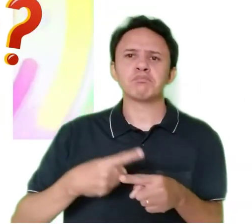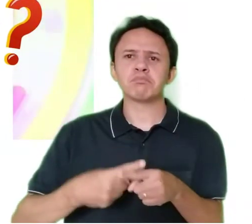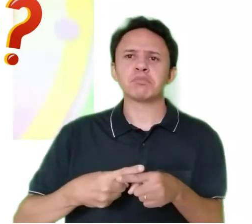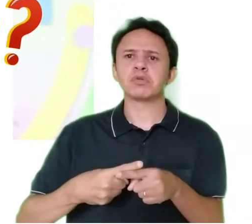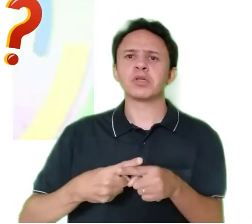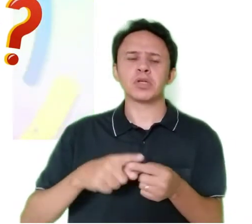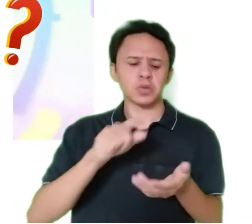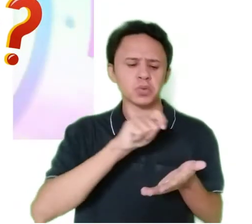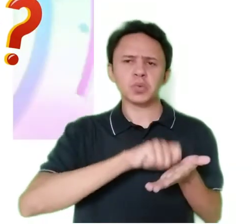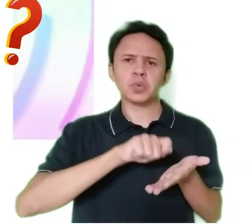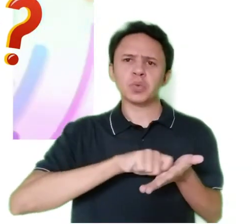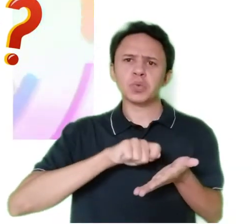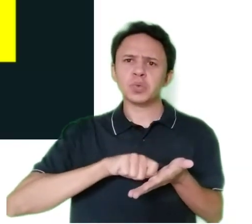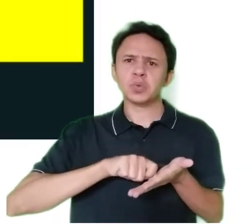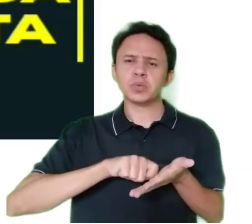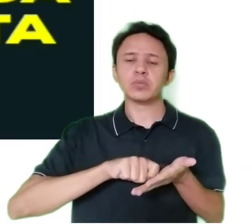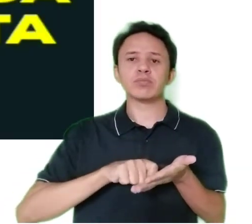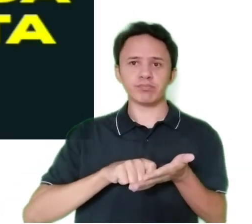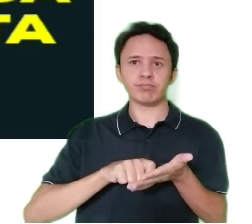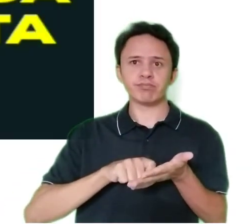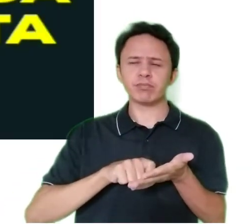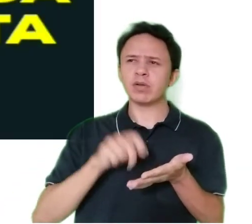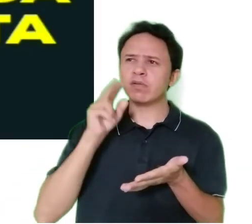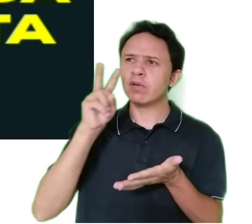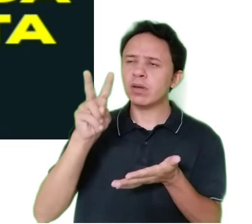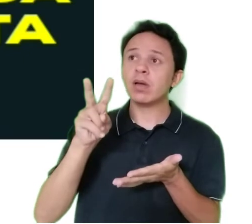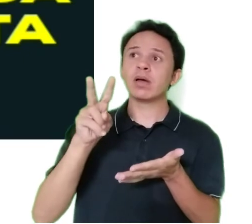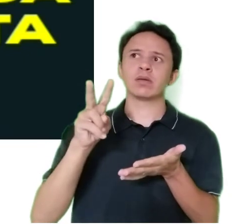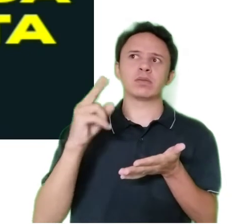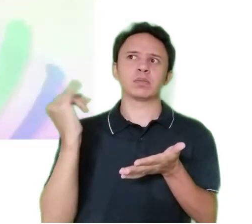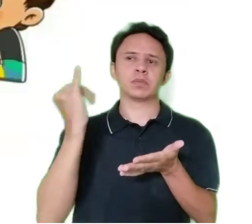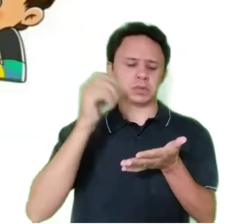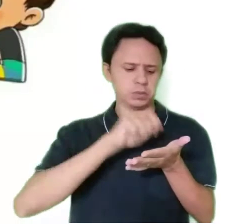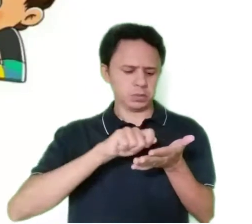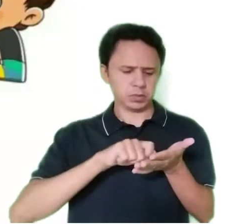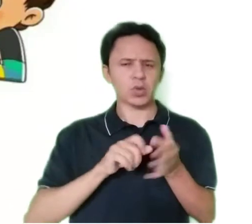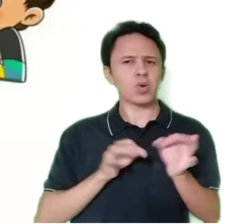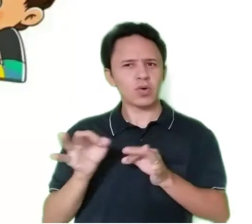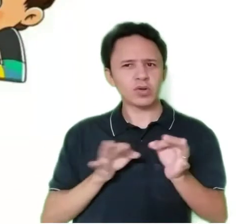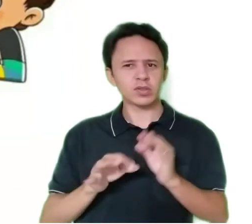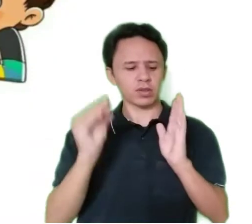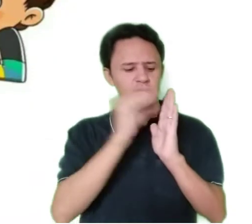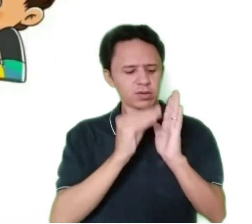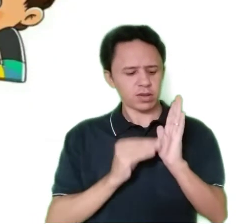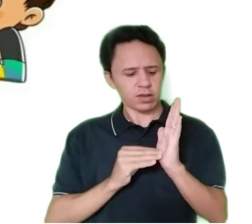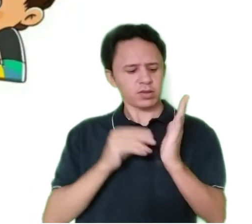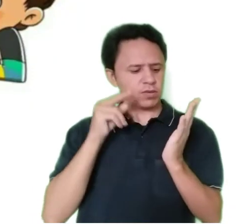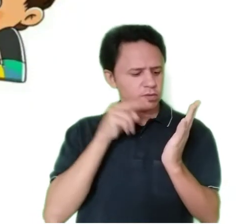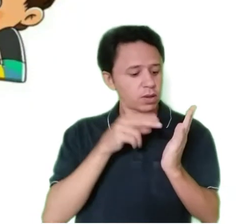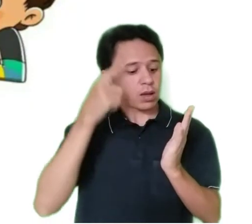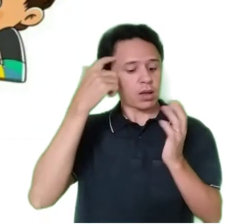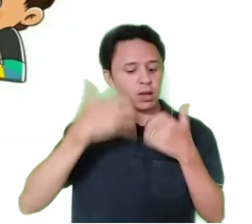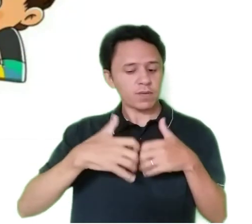que tomar notas? A tomada de nota permite organizar dados e refletir sobre